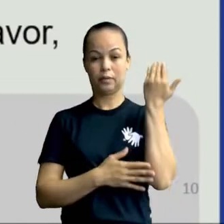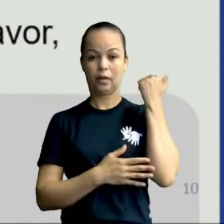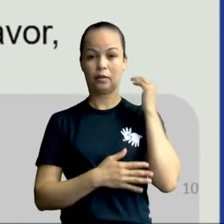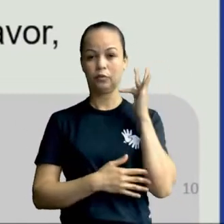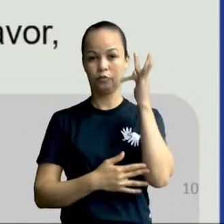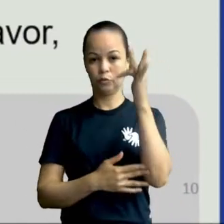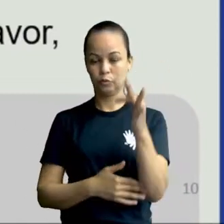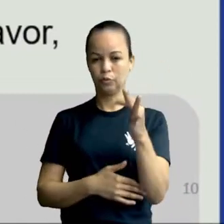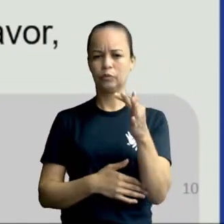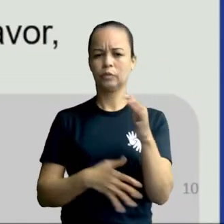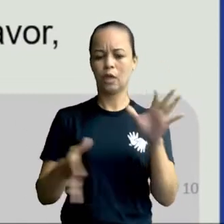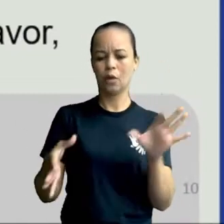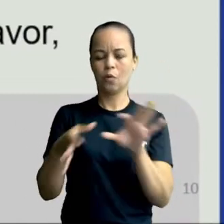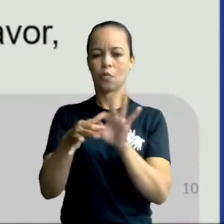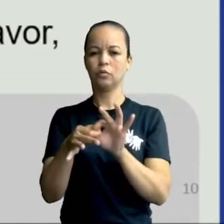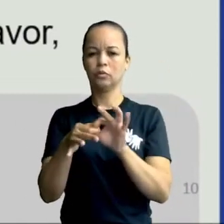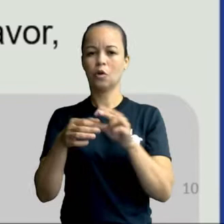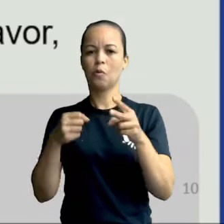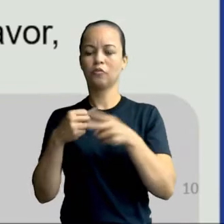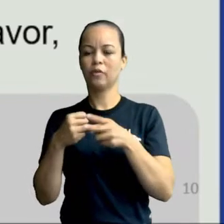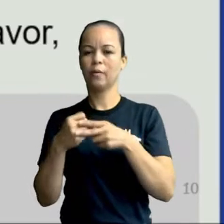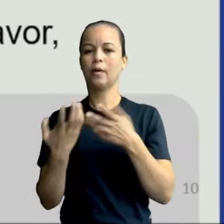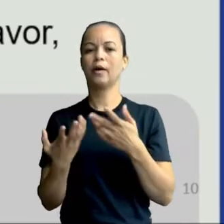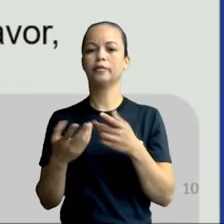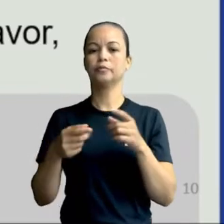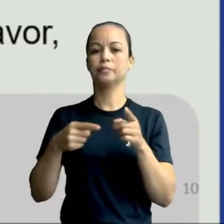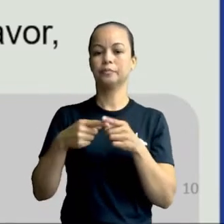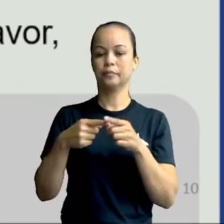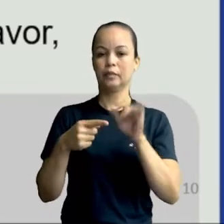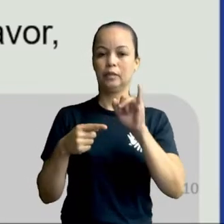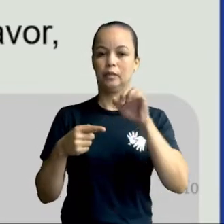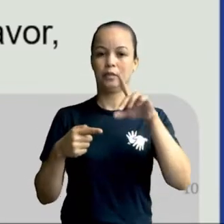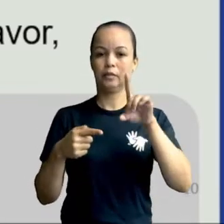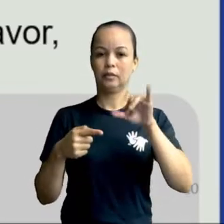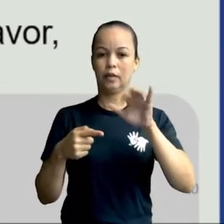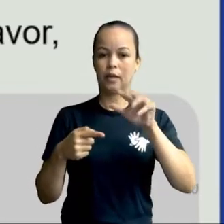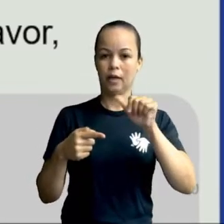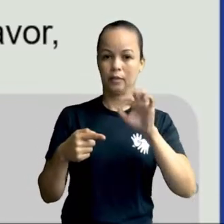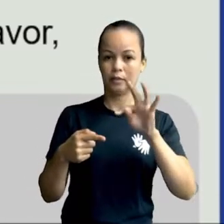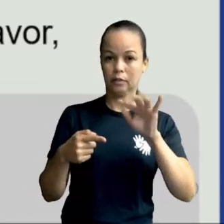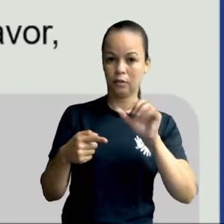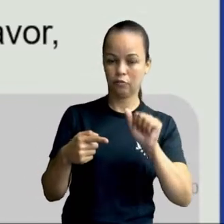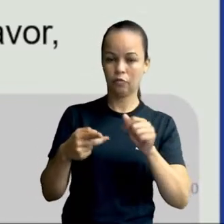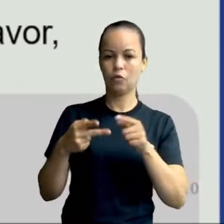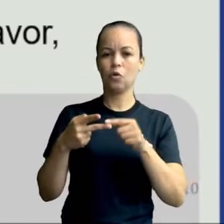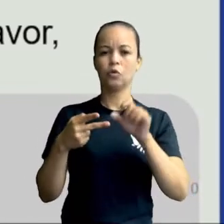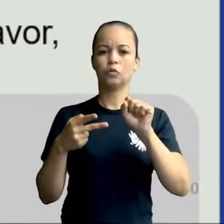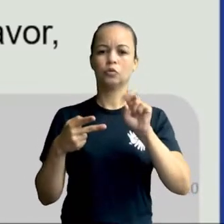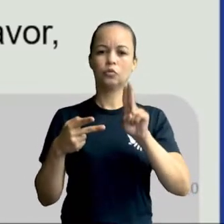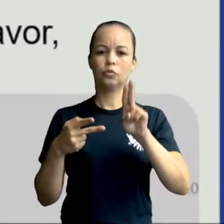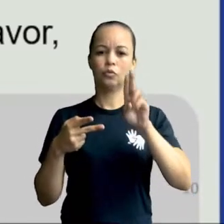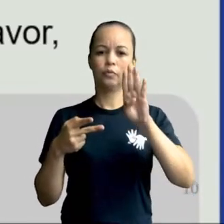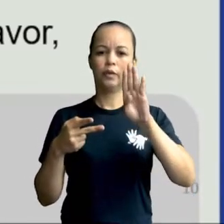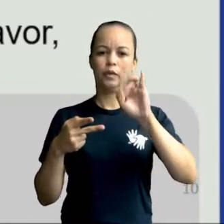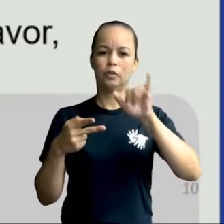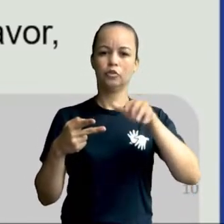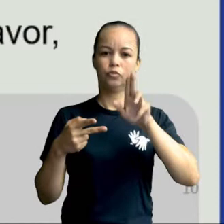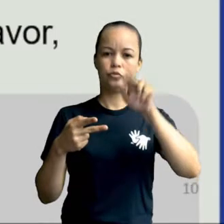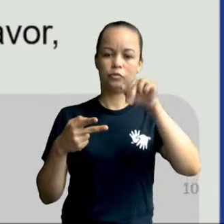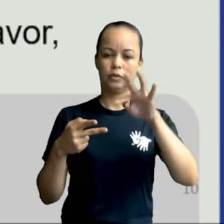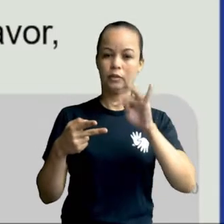se unem aos modos verbais, que são eles: indicativo, subjuntivo e